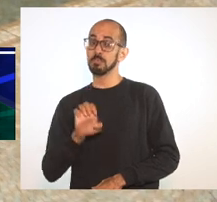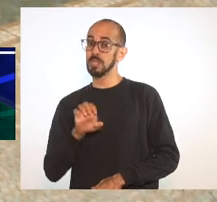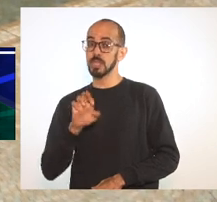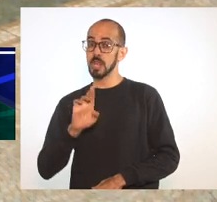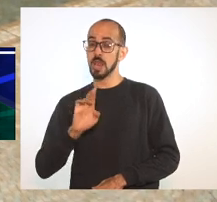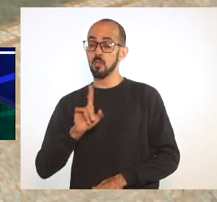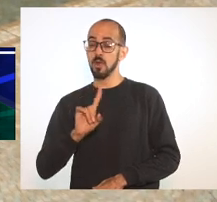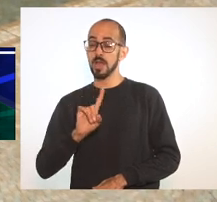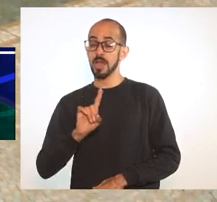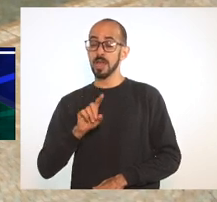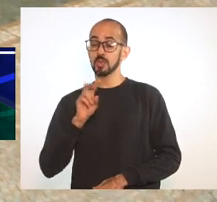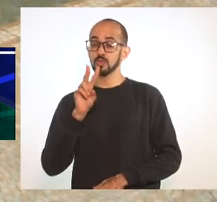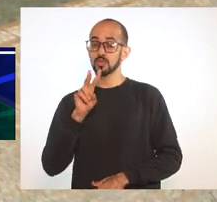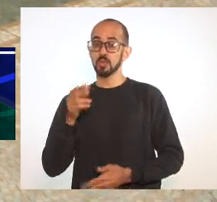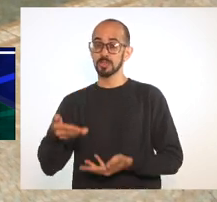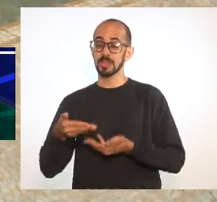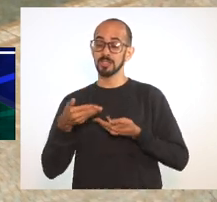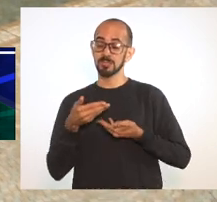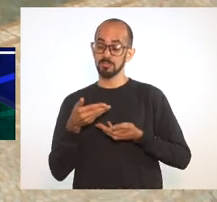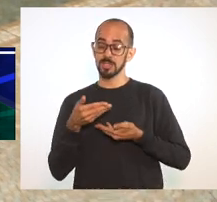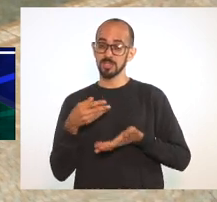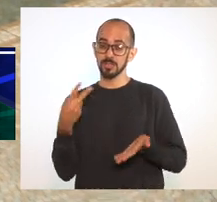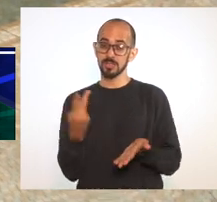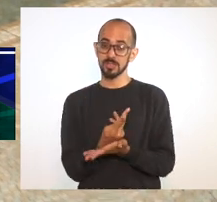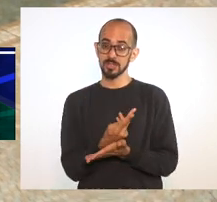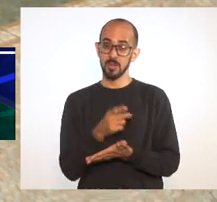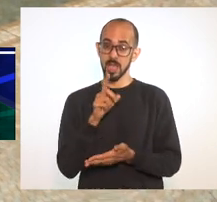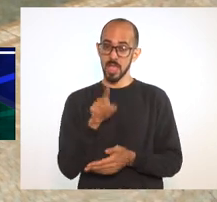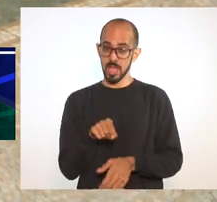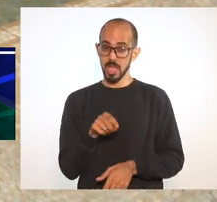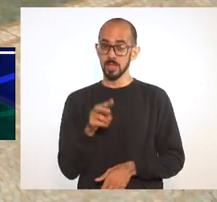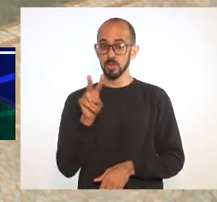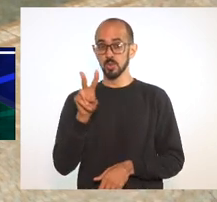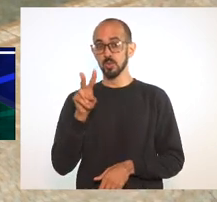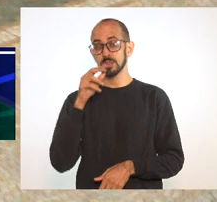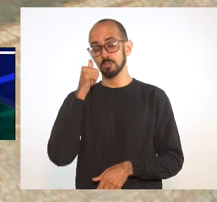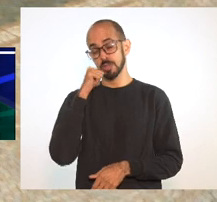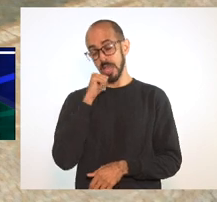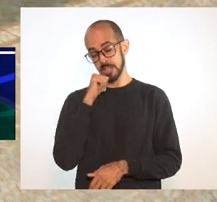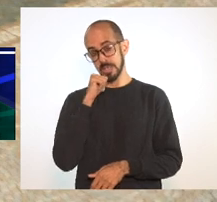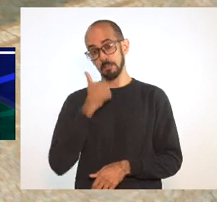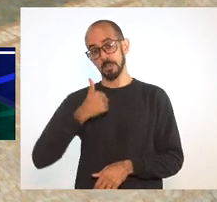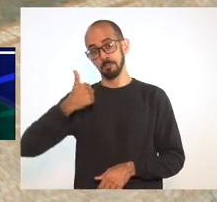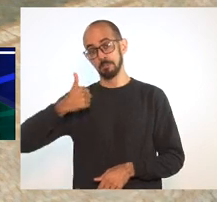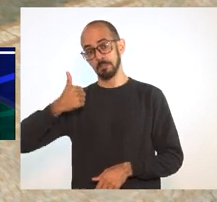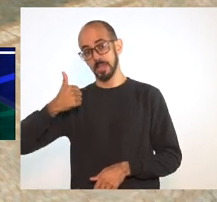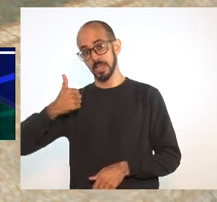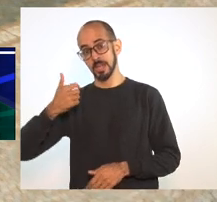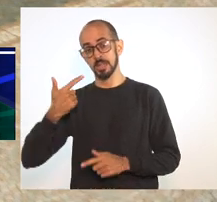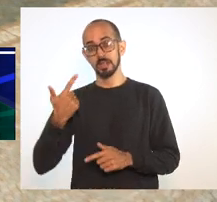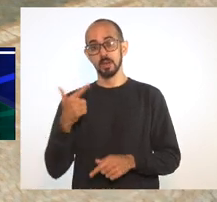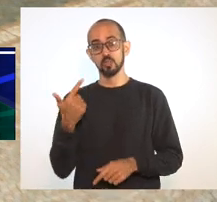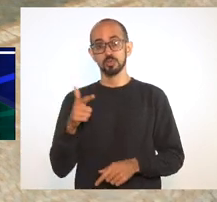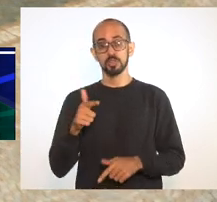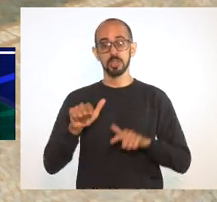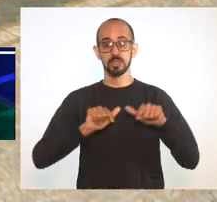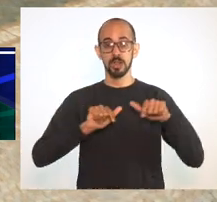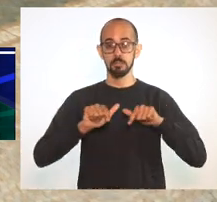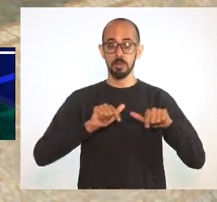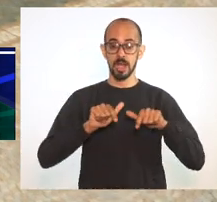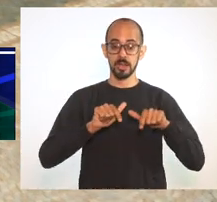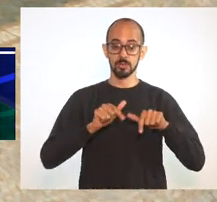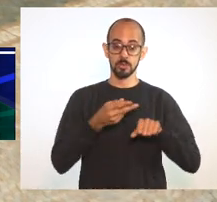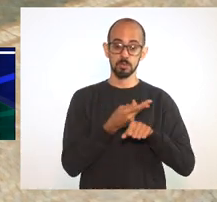primeiros atendimentos foram dados a duas mulheres. A primeira, que estava desempregada e